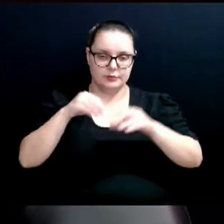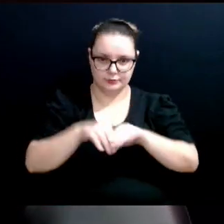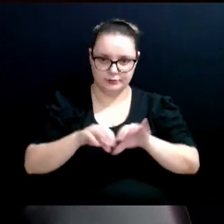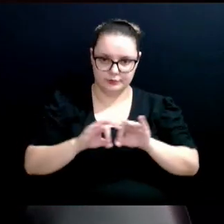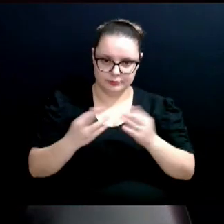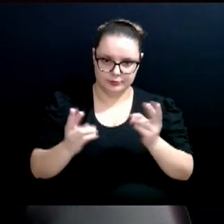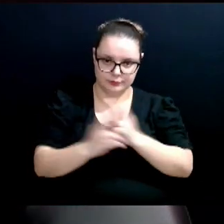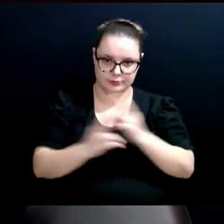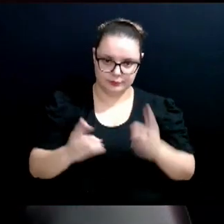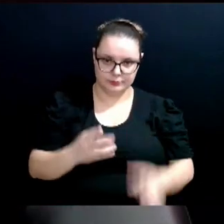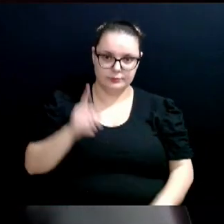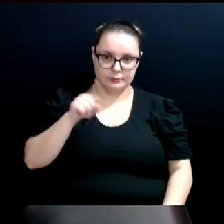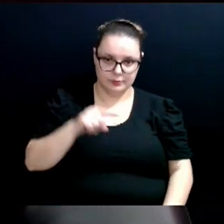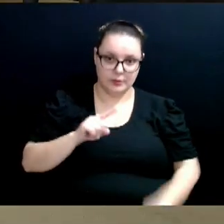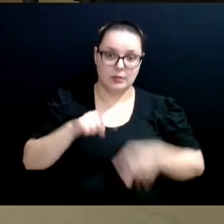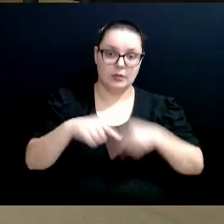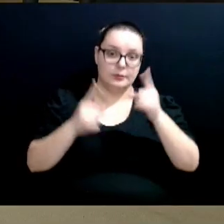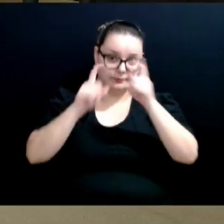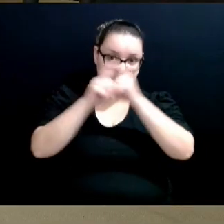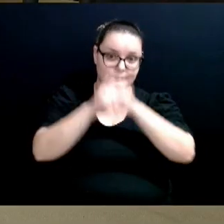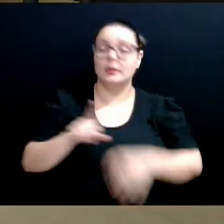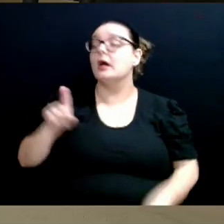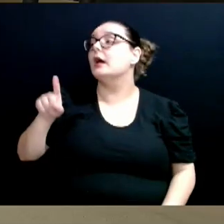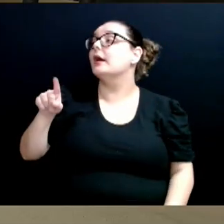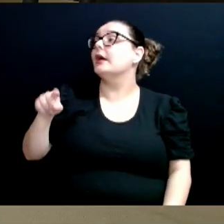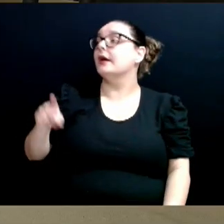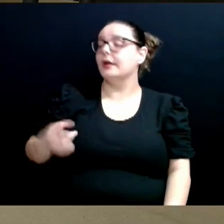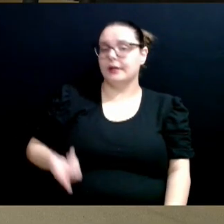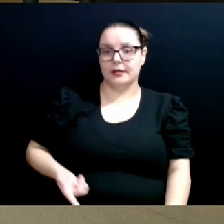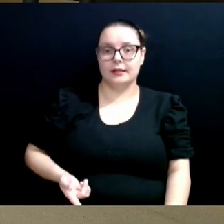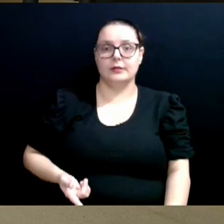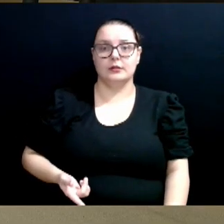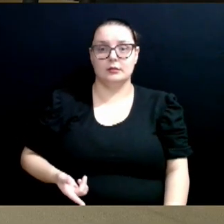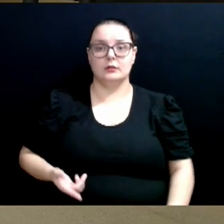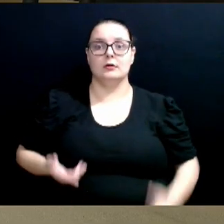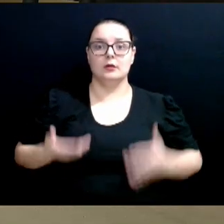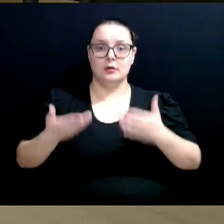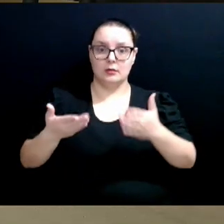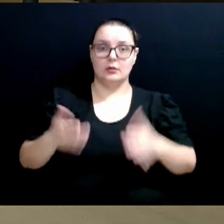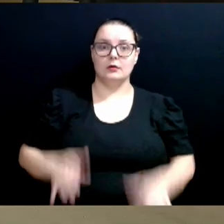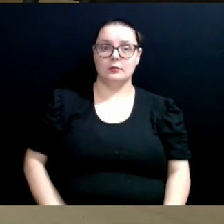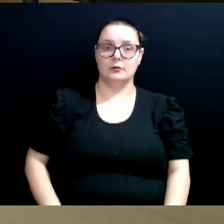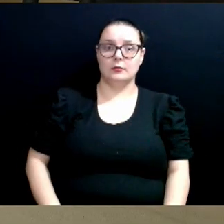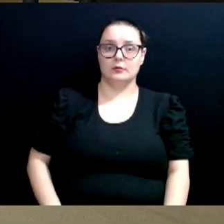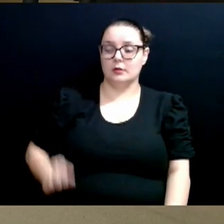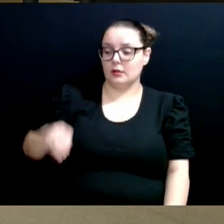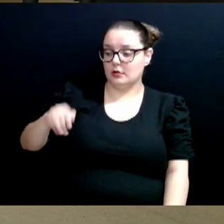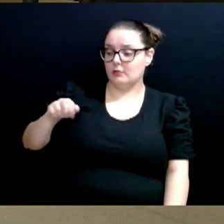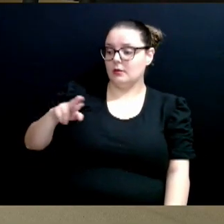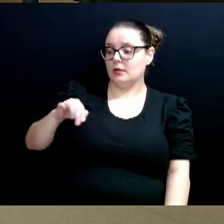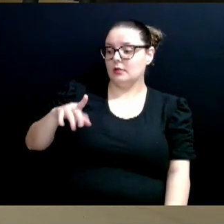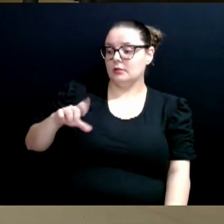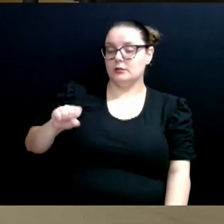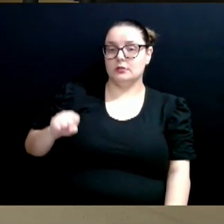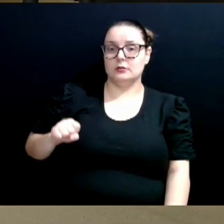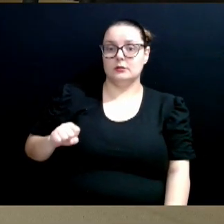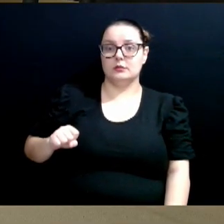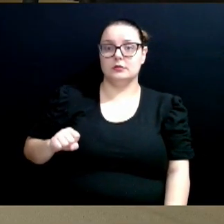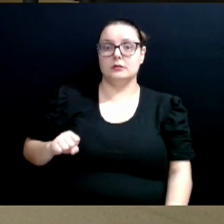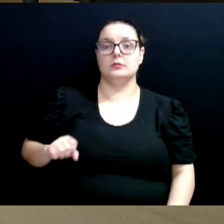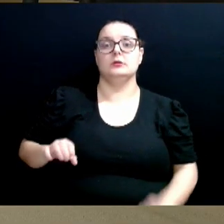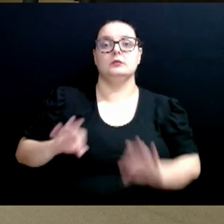é outro desafio. É verdade, né, vamos trazer isso então para a Marilis, essa questão de famílias,